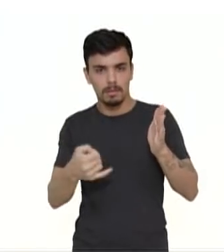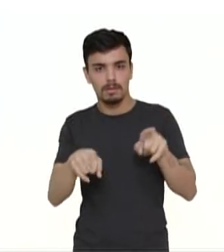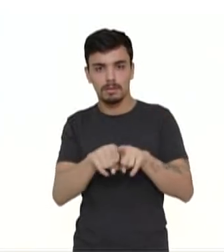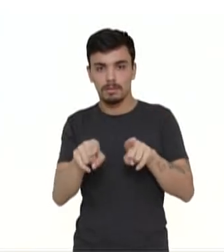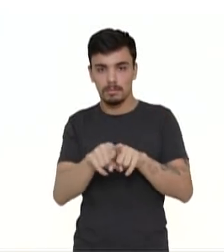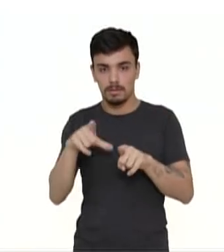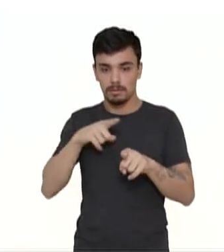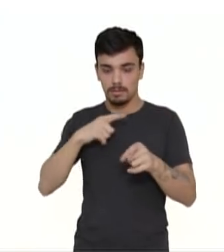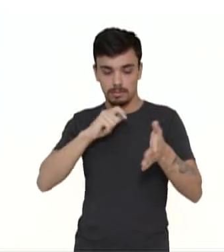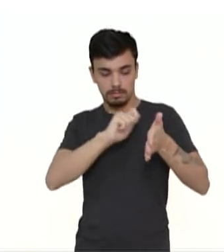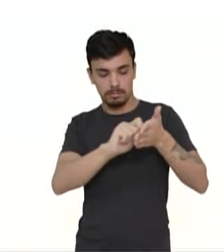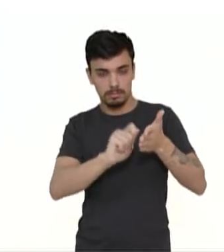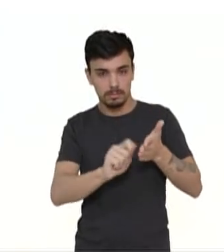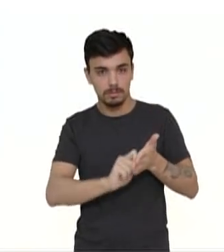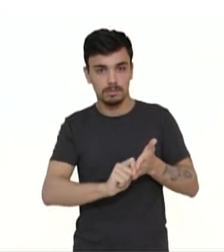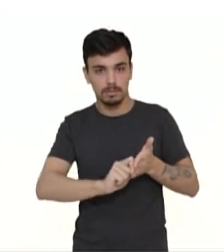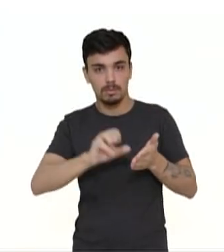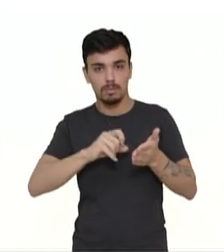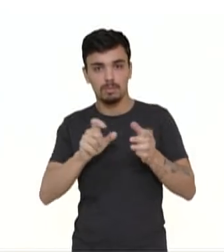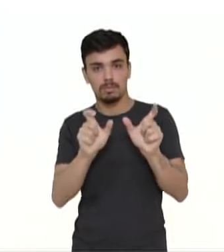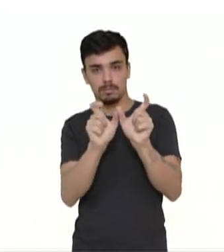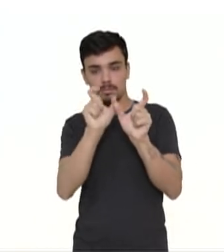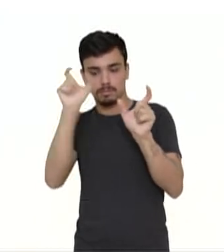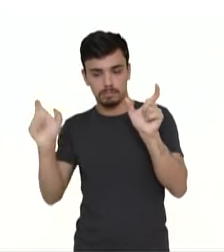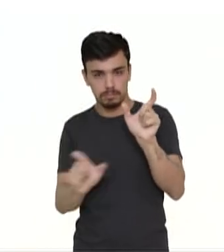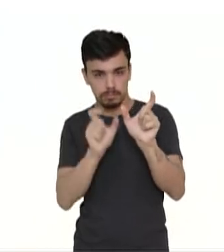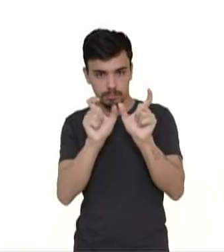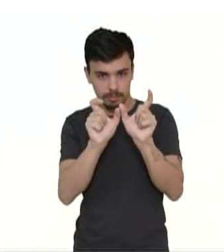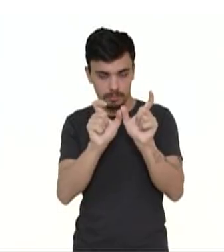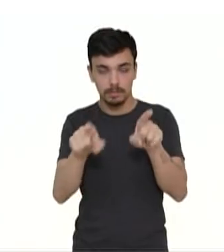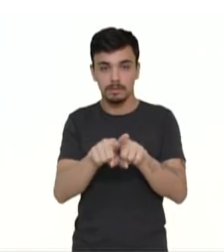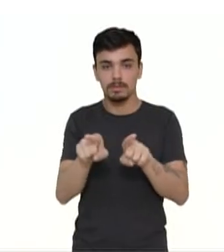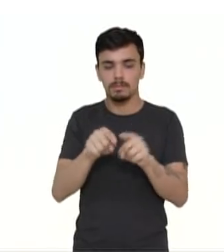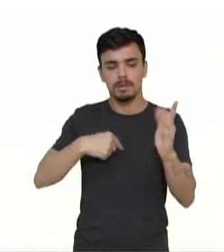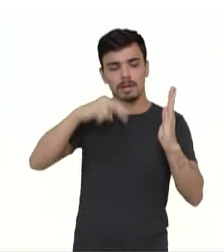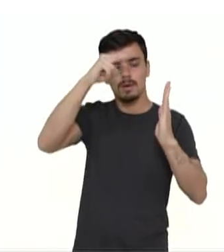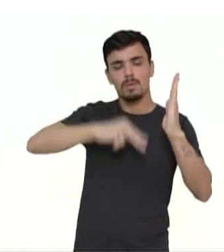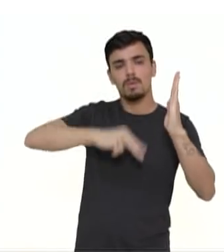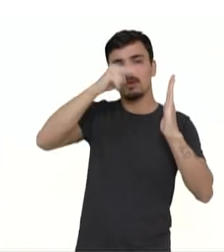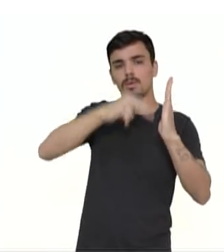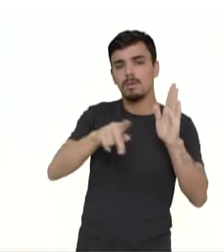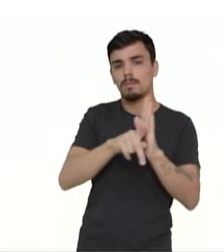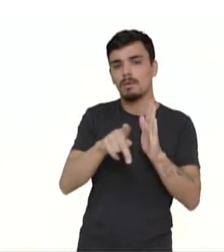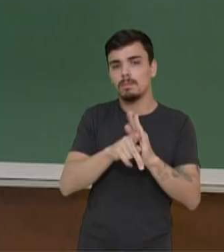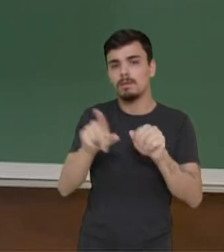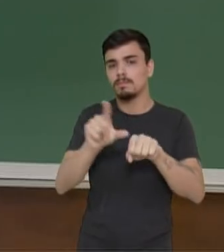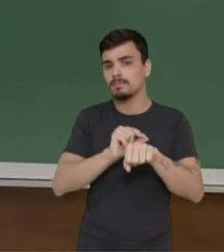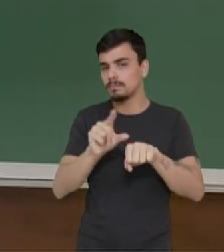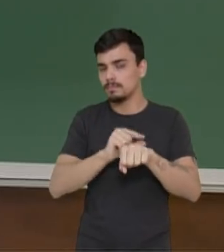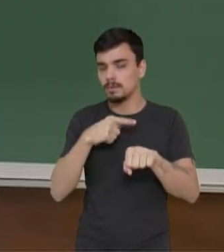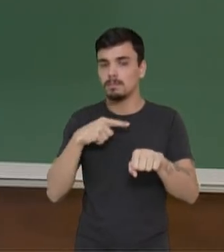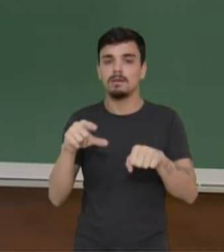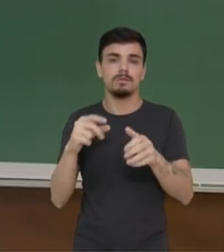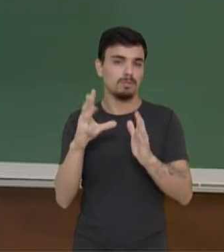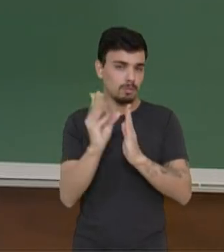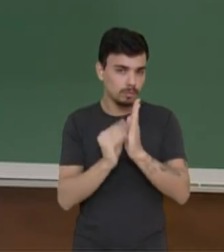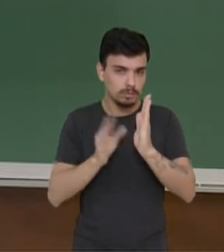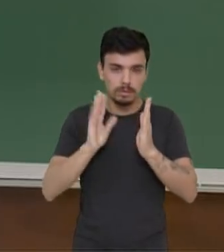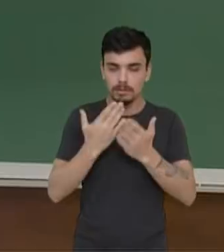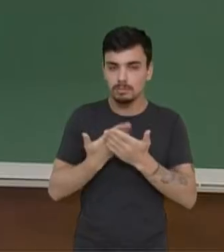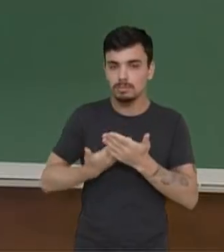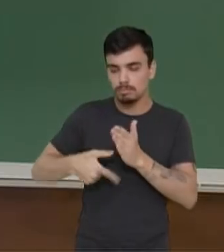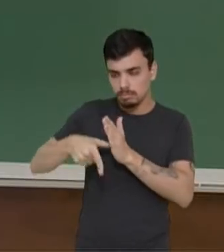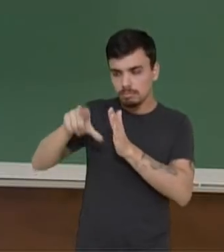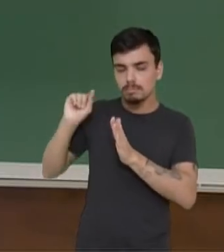recursos ortográficos ou morfossintáticos e fazer uma análise dos advérbios, conteúdo que também já estudamos, né? É uma